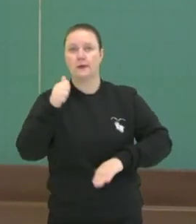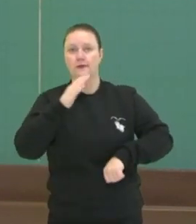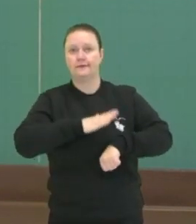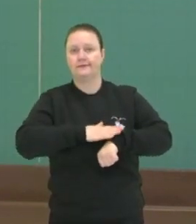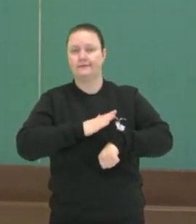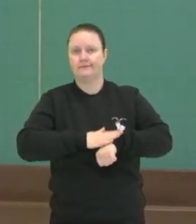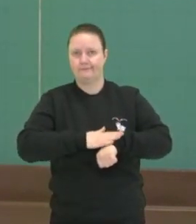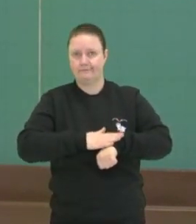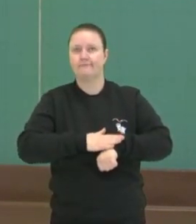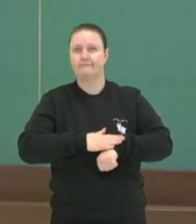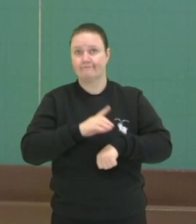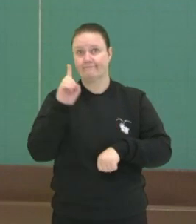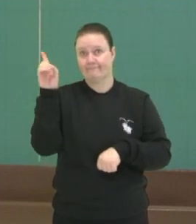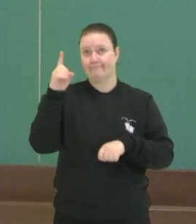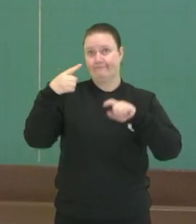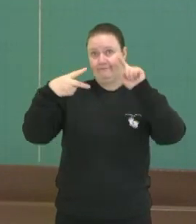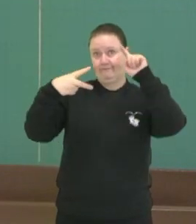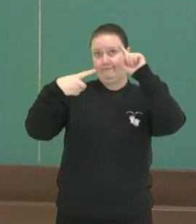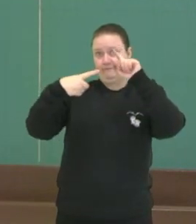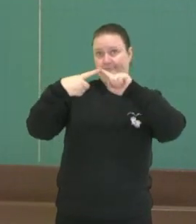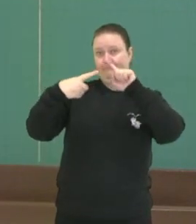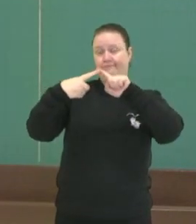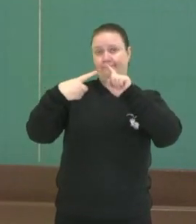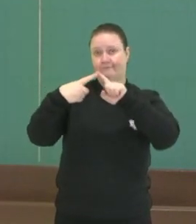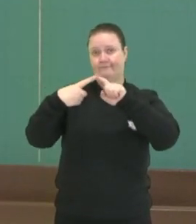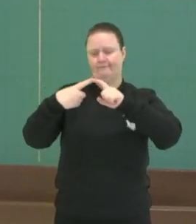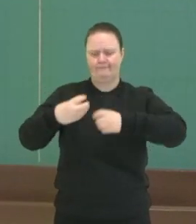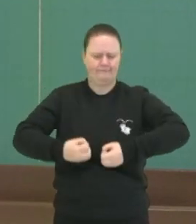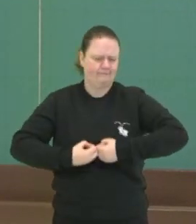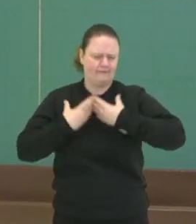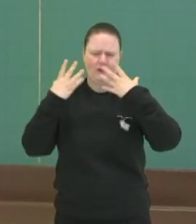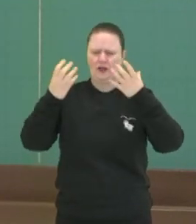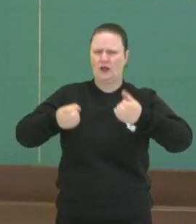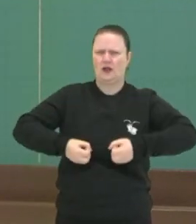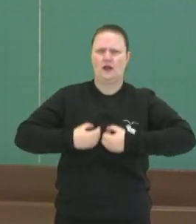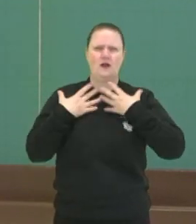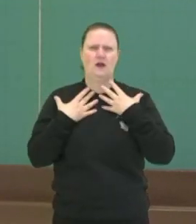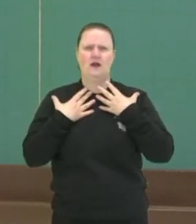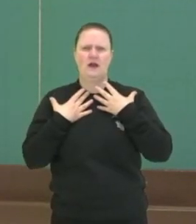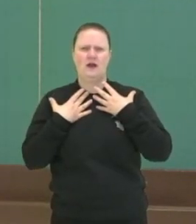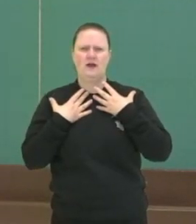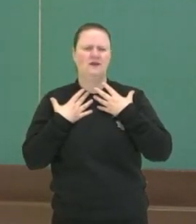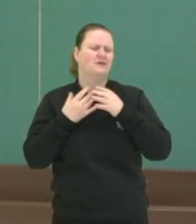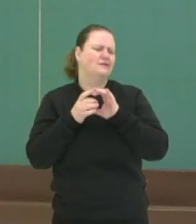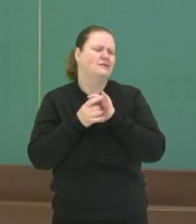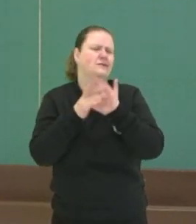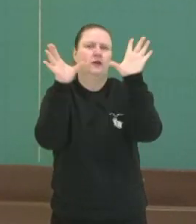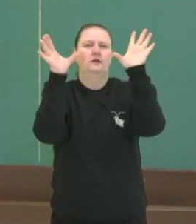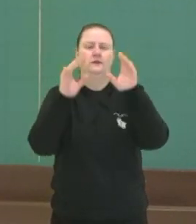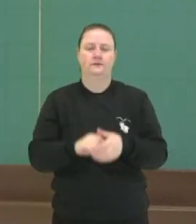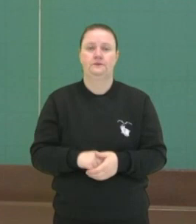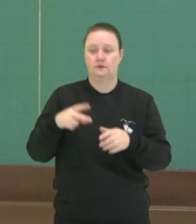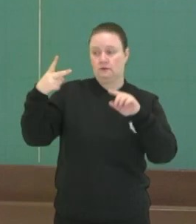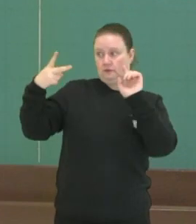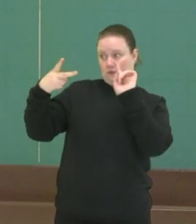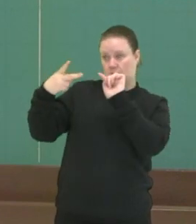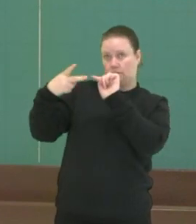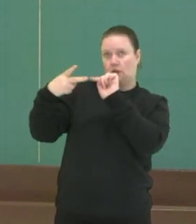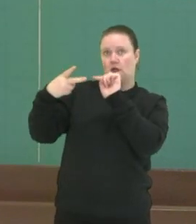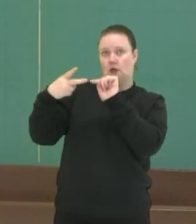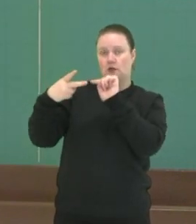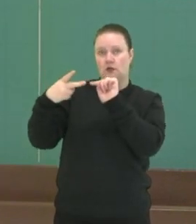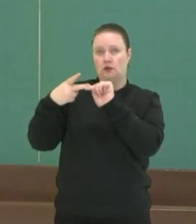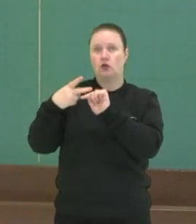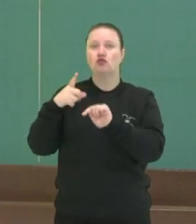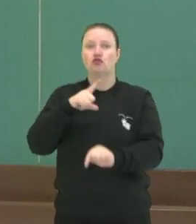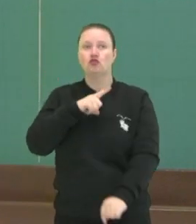que fazia uma coisa muito de dentro para fora, sem muito pensamento. Deixava fluir. A segunda fase, que usava a técnica